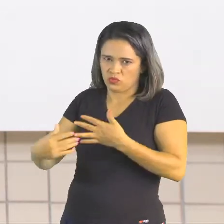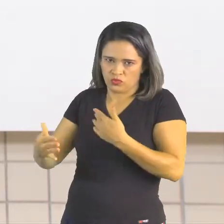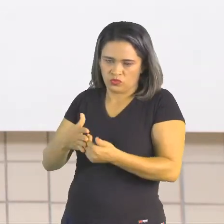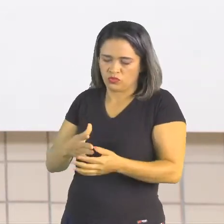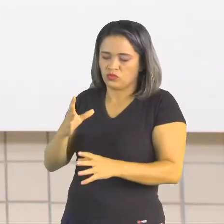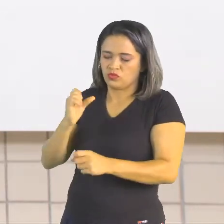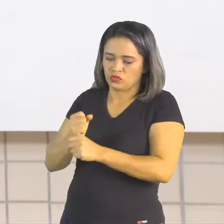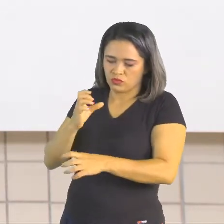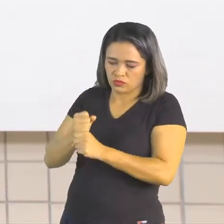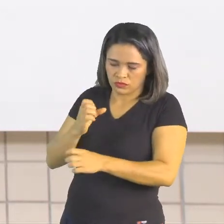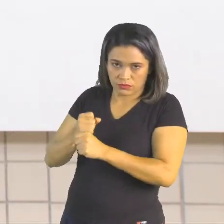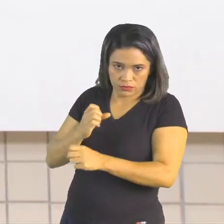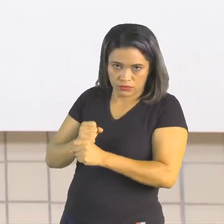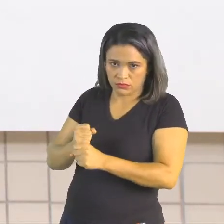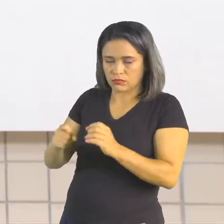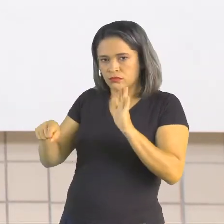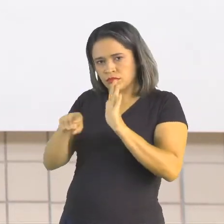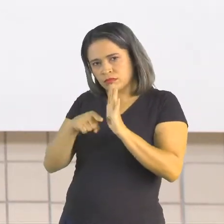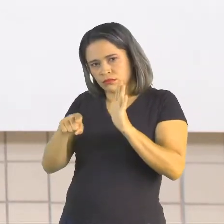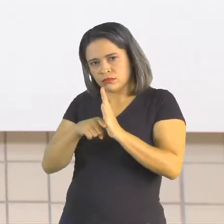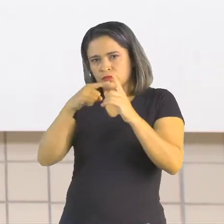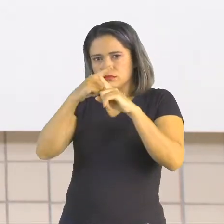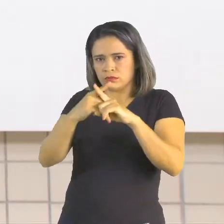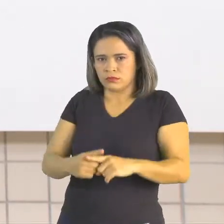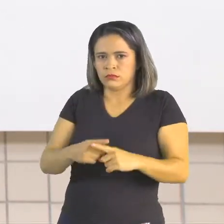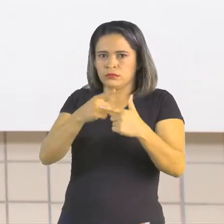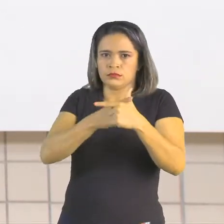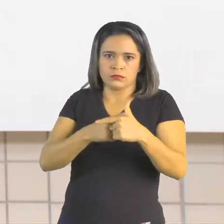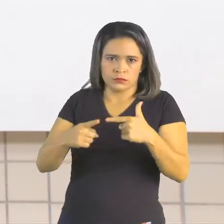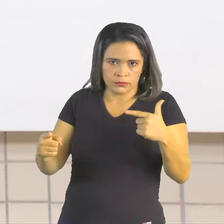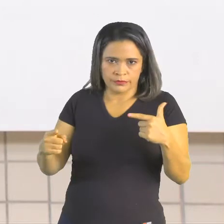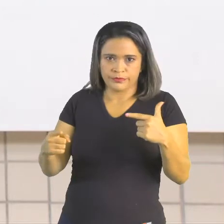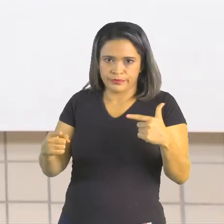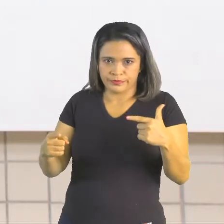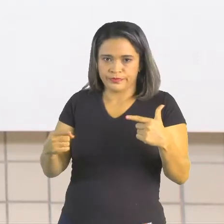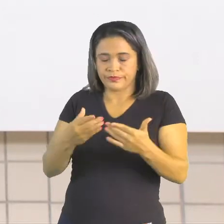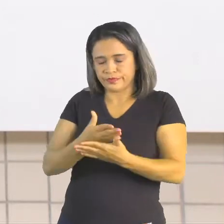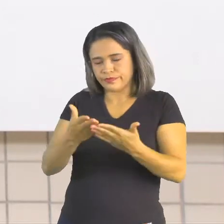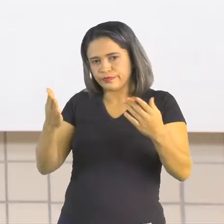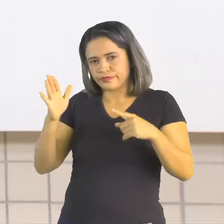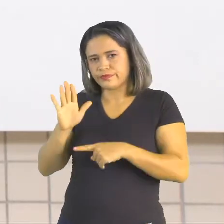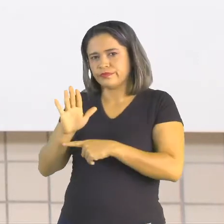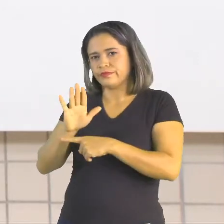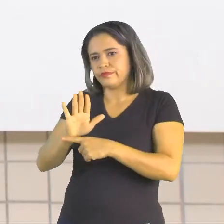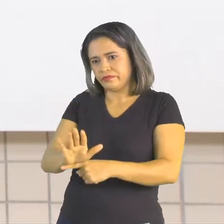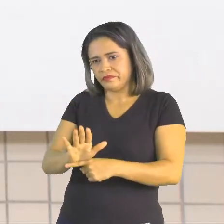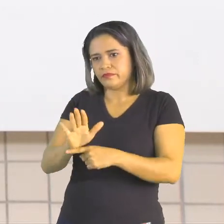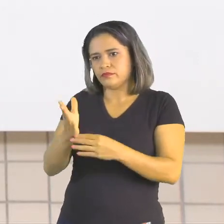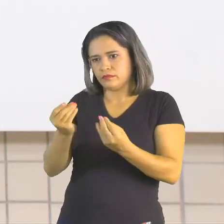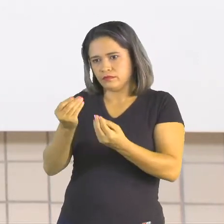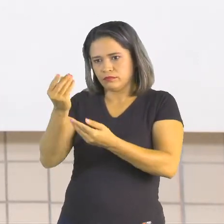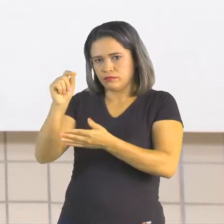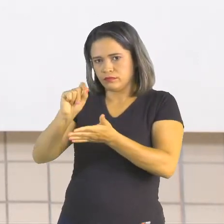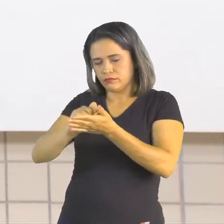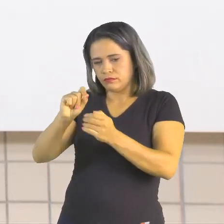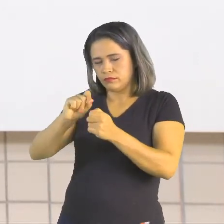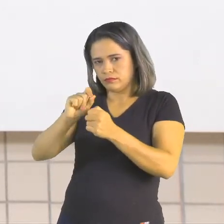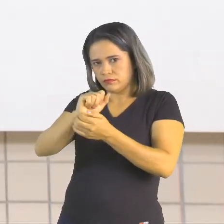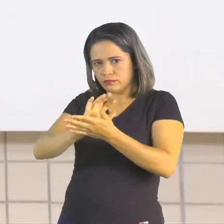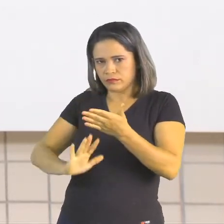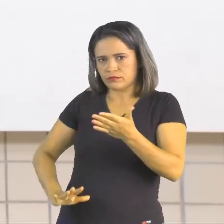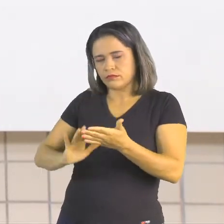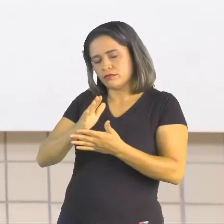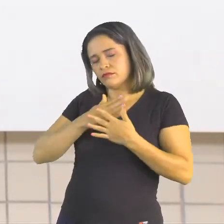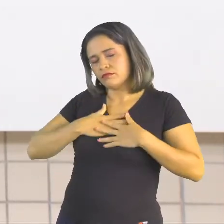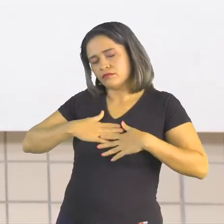somar esses números, subtrair, multiplicar, dividir. Isso vai ajudar muito você a fazer esses exercícios aqui com mais calma